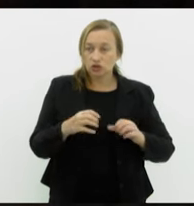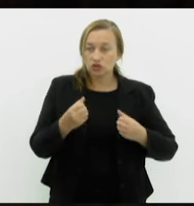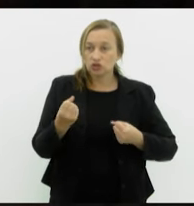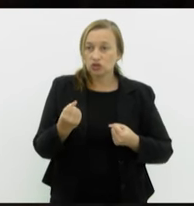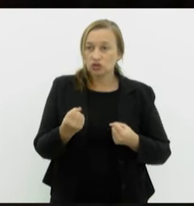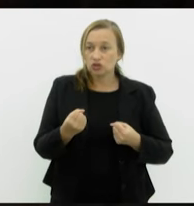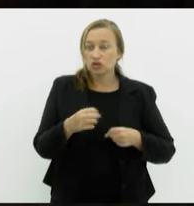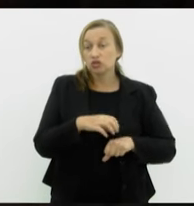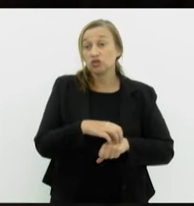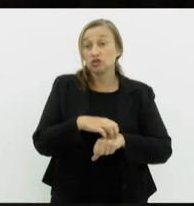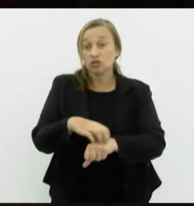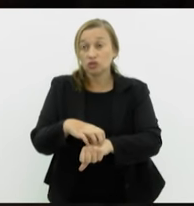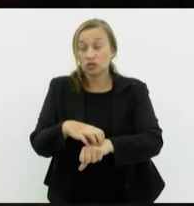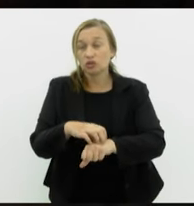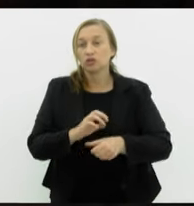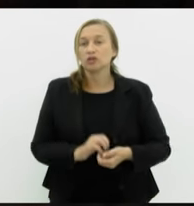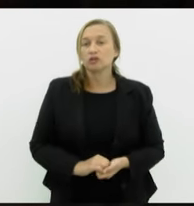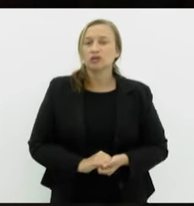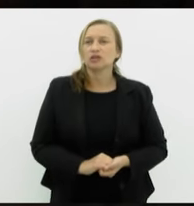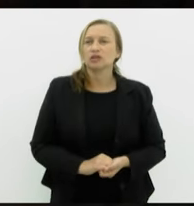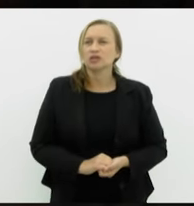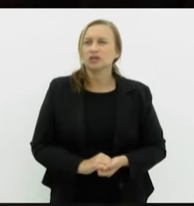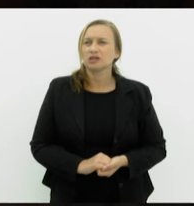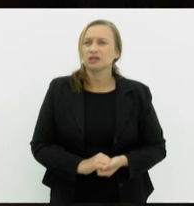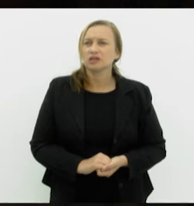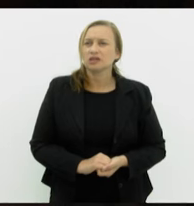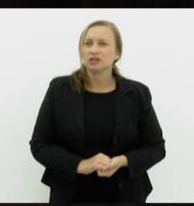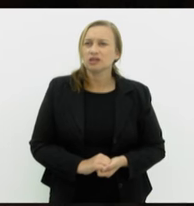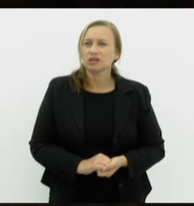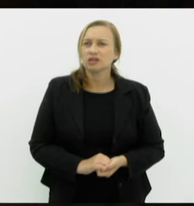na hipótese de haver